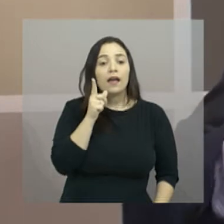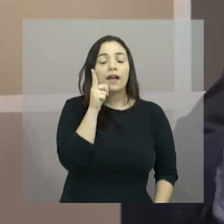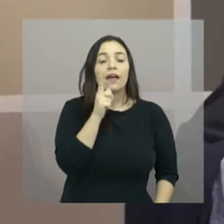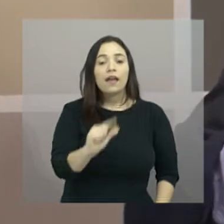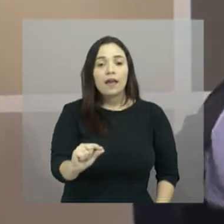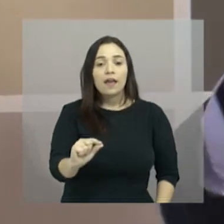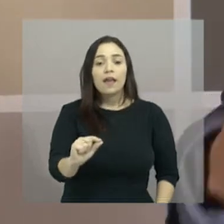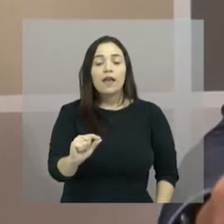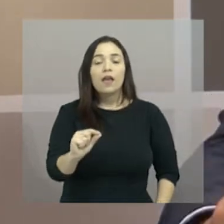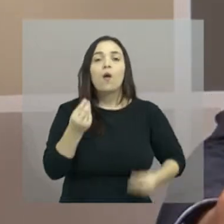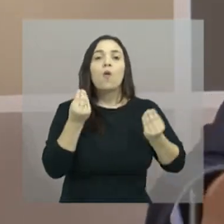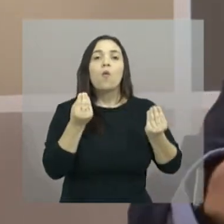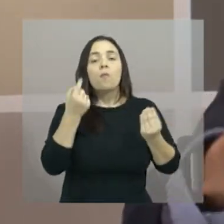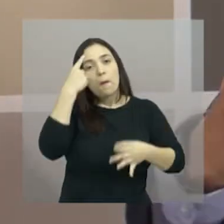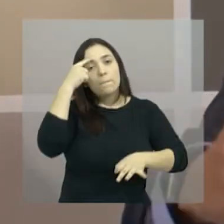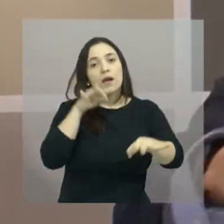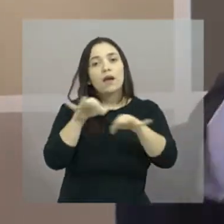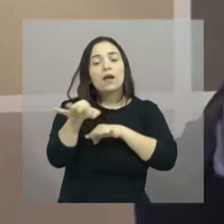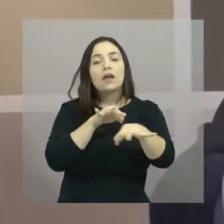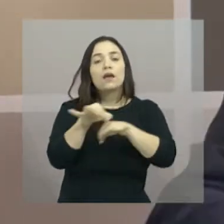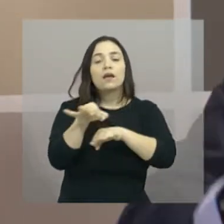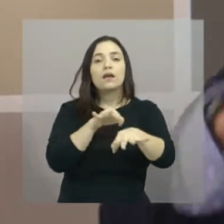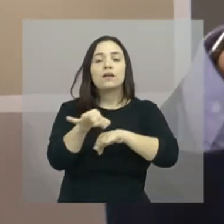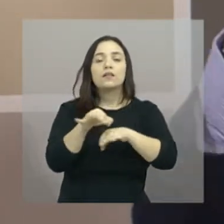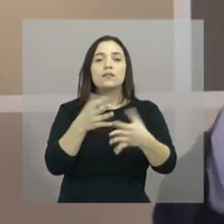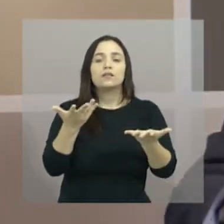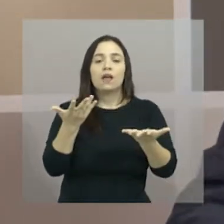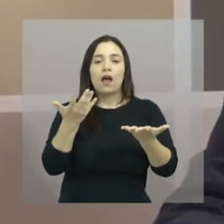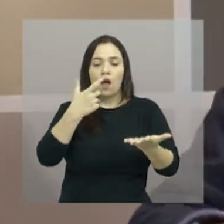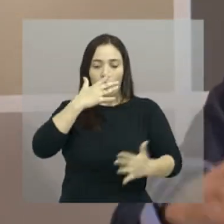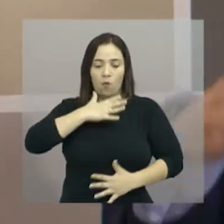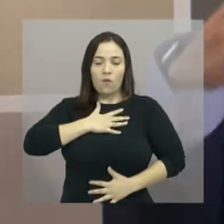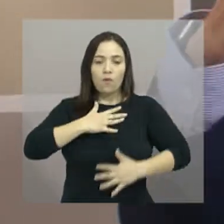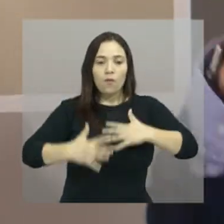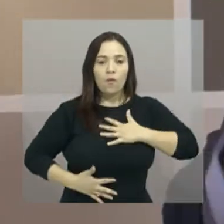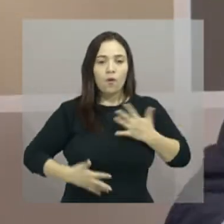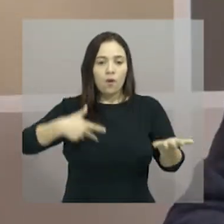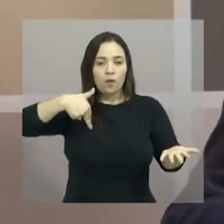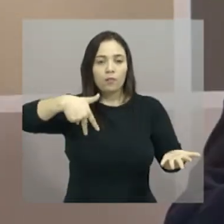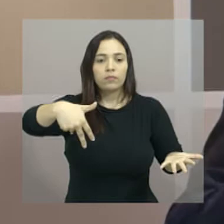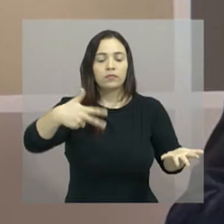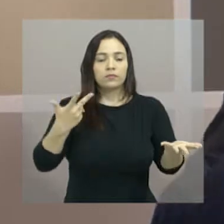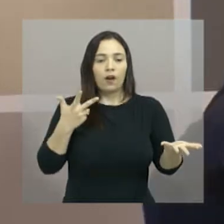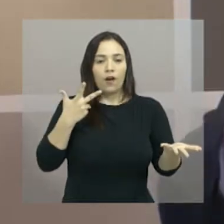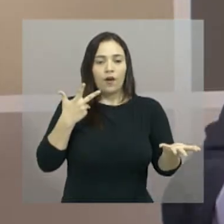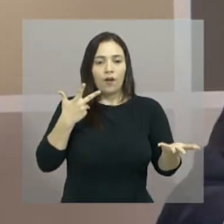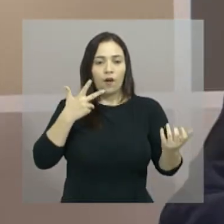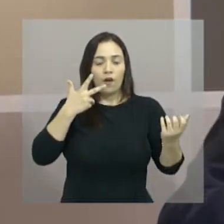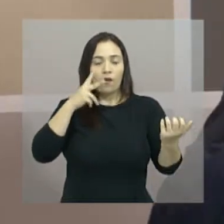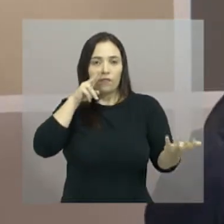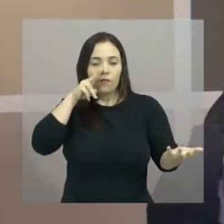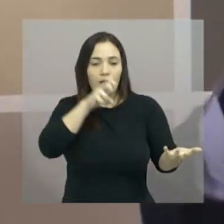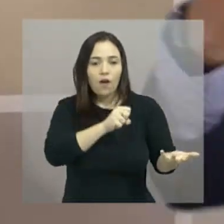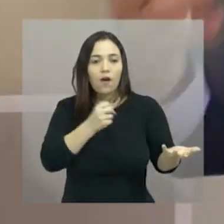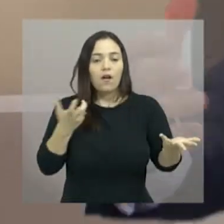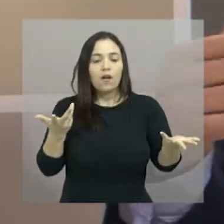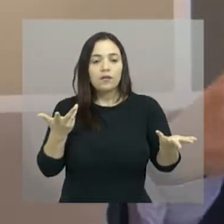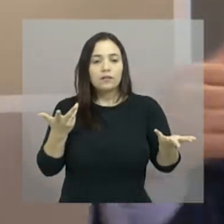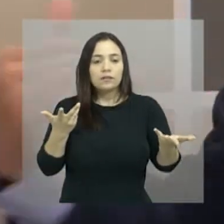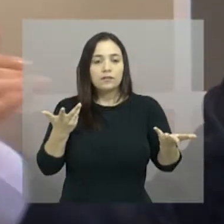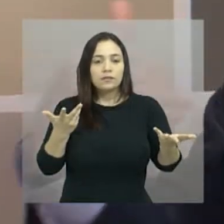vai fazer ela conseguir ter mobilidade suficiente, coordenação motora, força, tá? Equilíbrio para ir